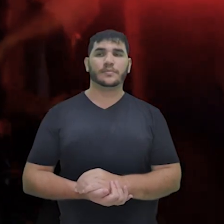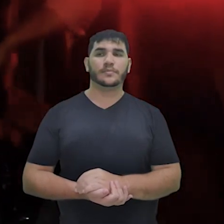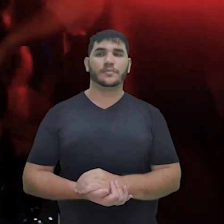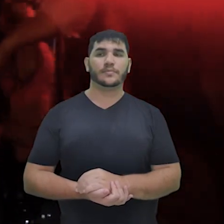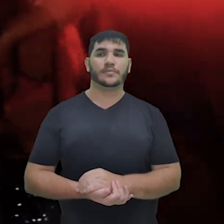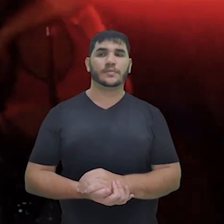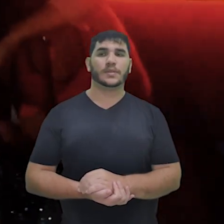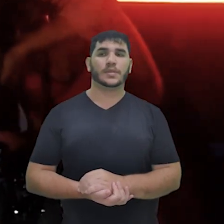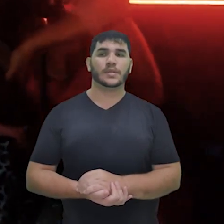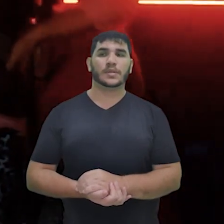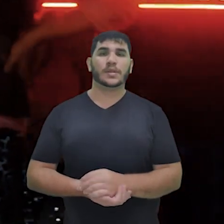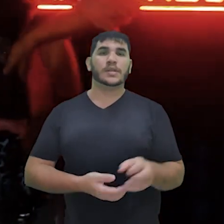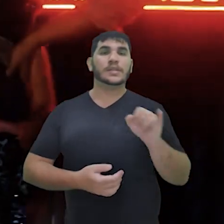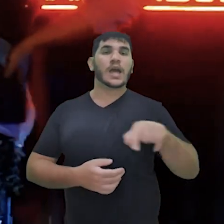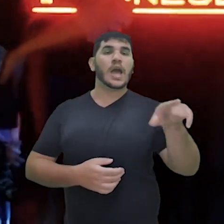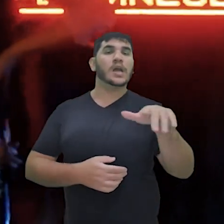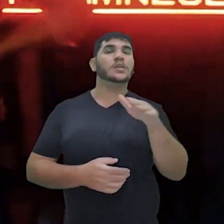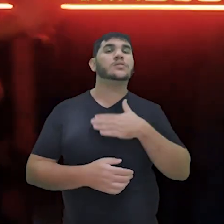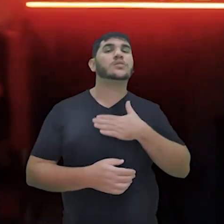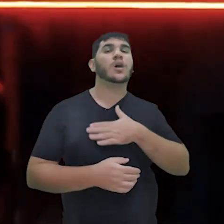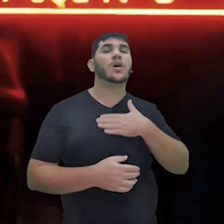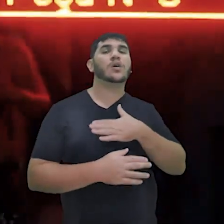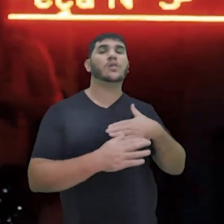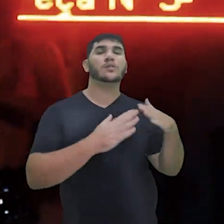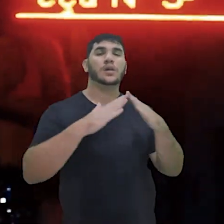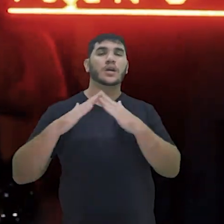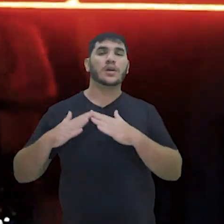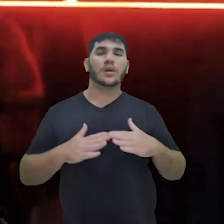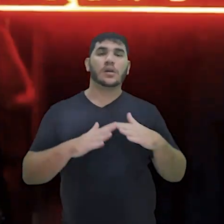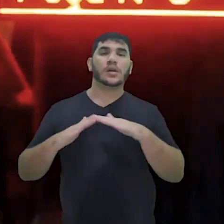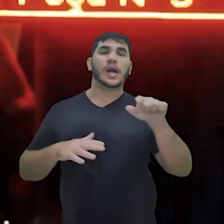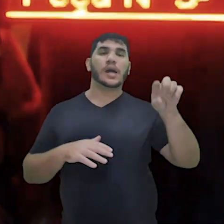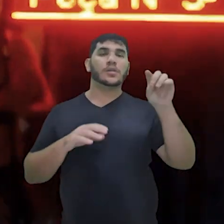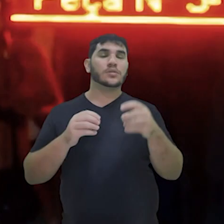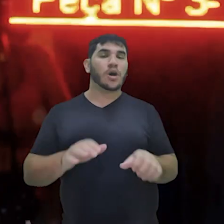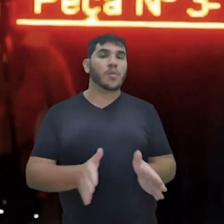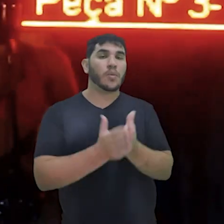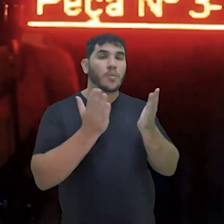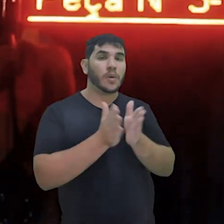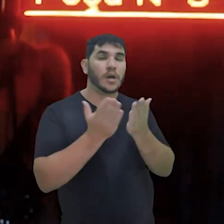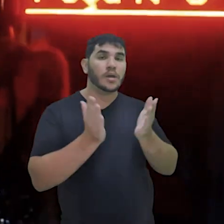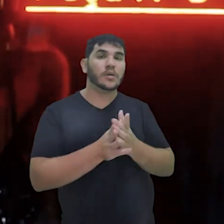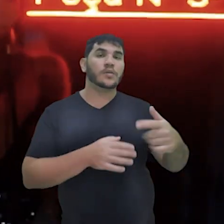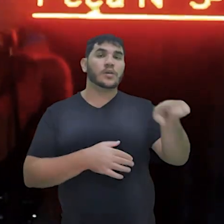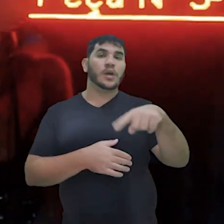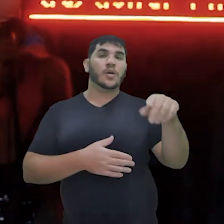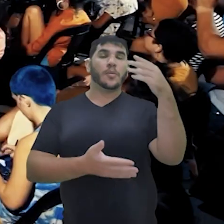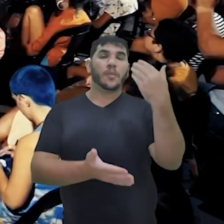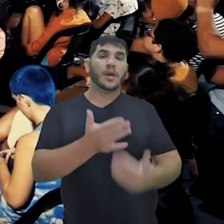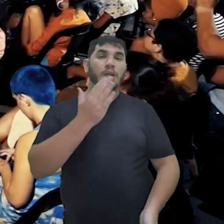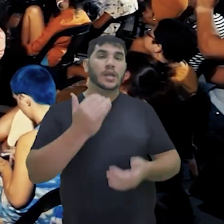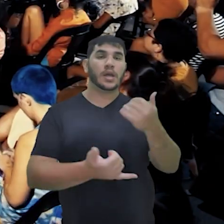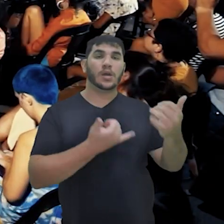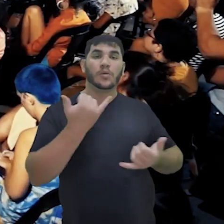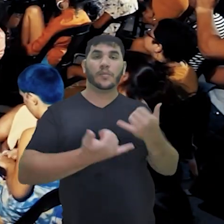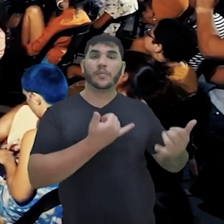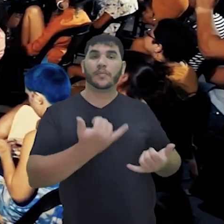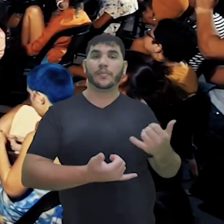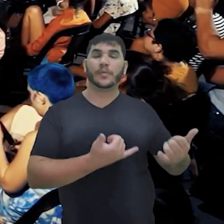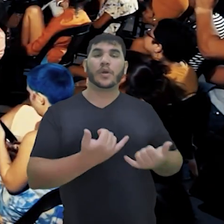Se eles acham que a favela é só miséria, vamos perder esse jogo facinho,